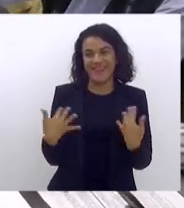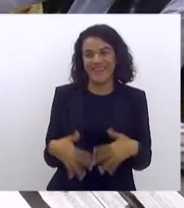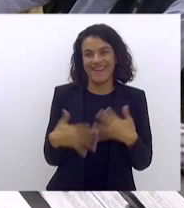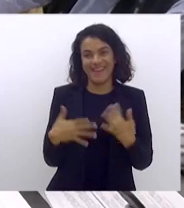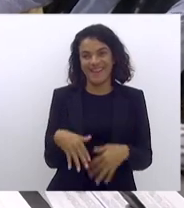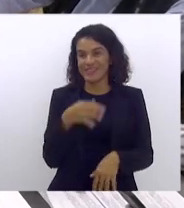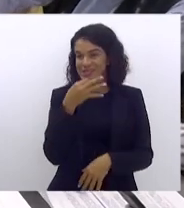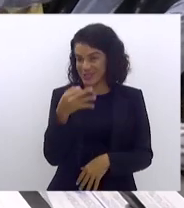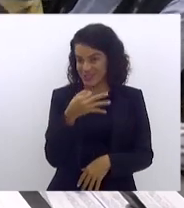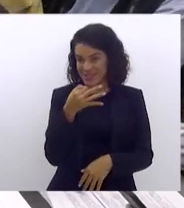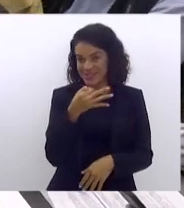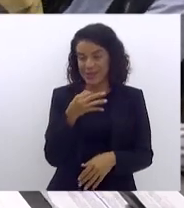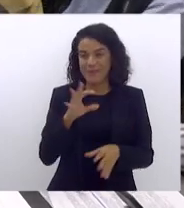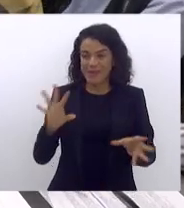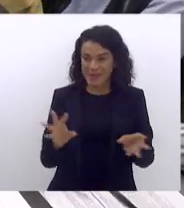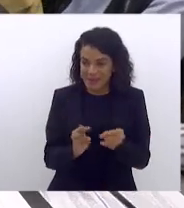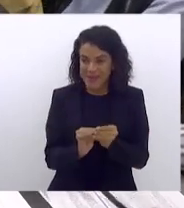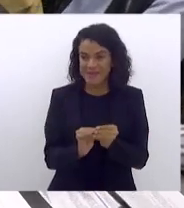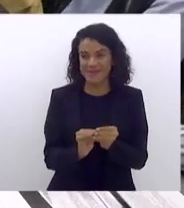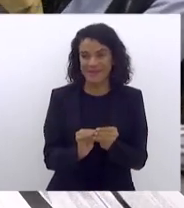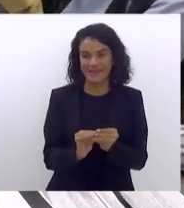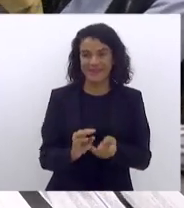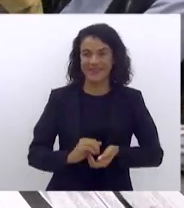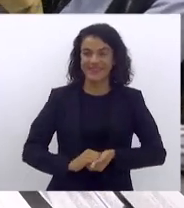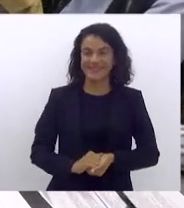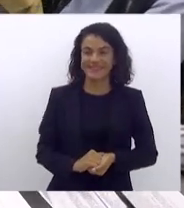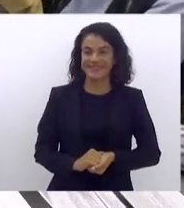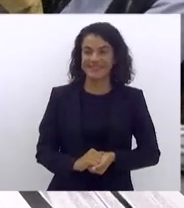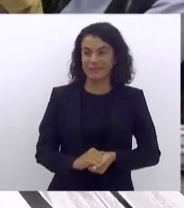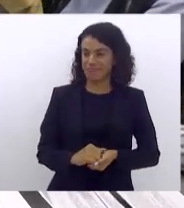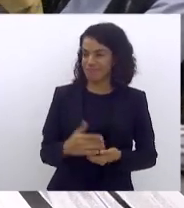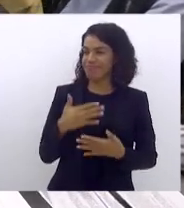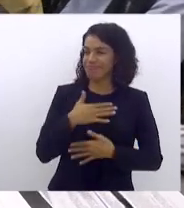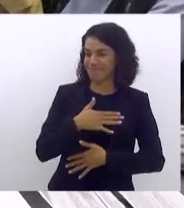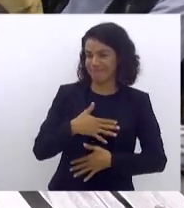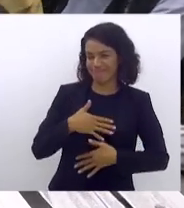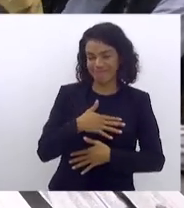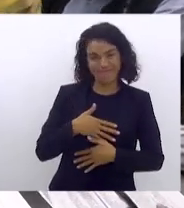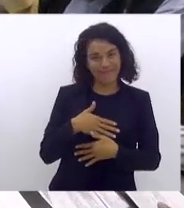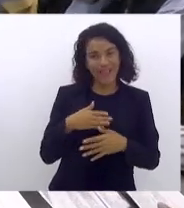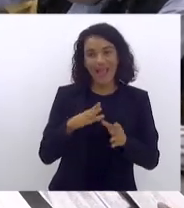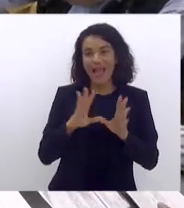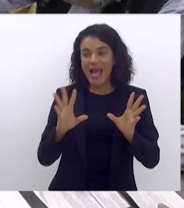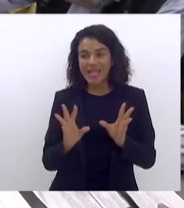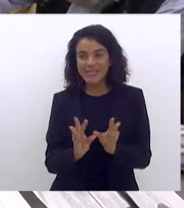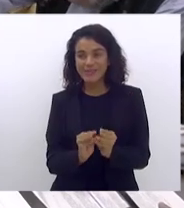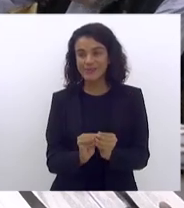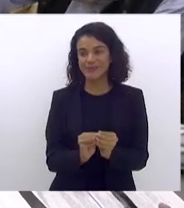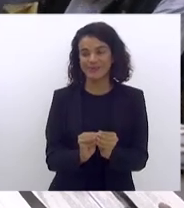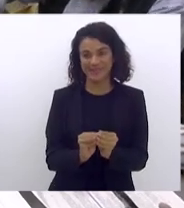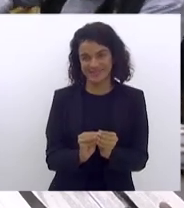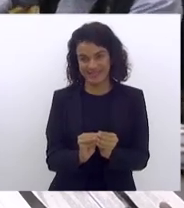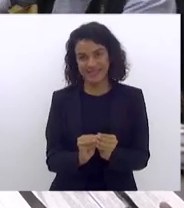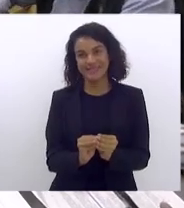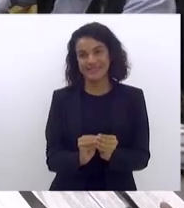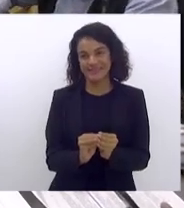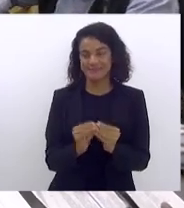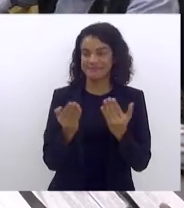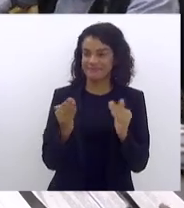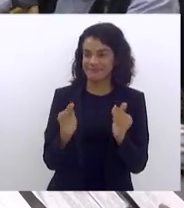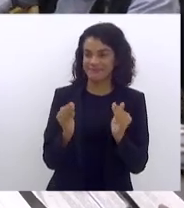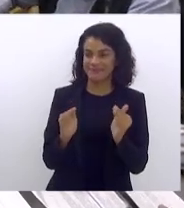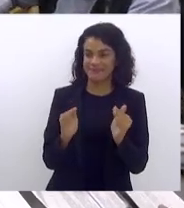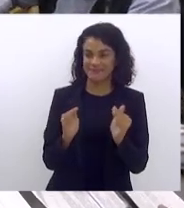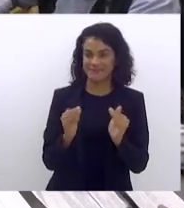resumir a ementa. Muito obrigado. Inclusive. Vossa Excelência foi gentil em usar a palavra resumir. Parabéns, deputado